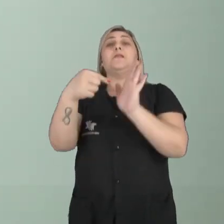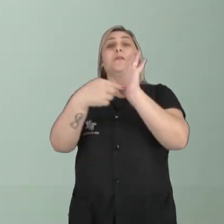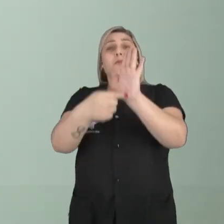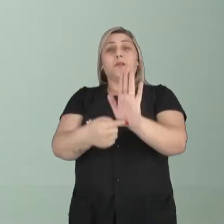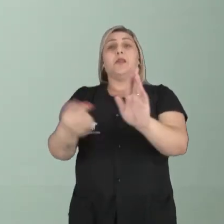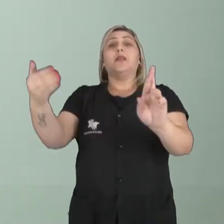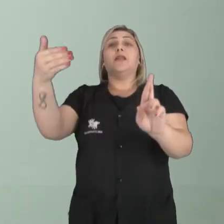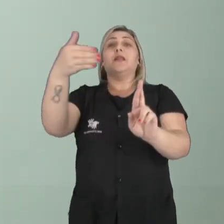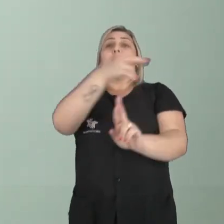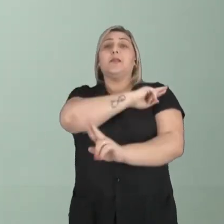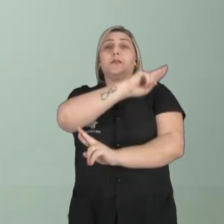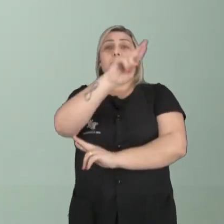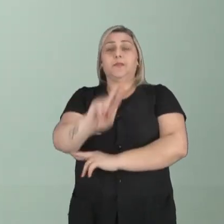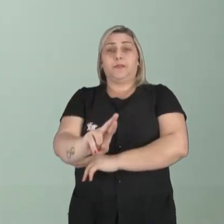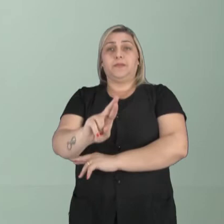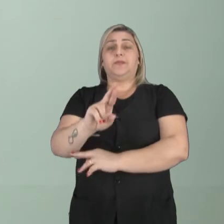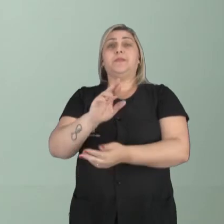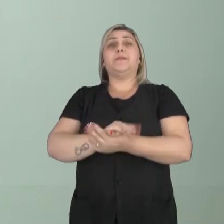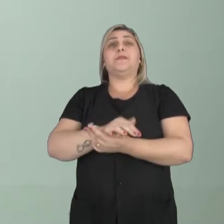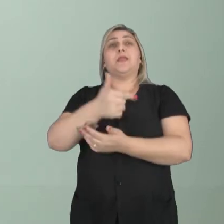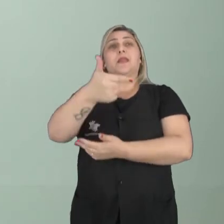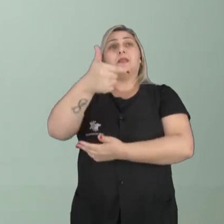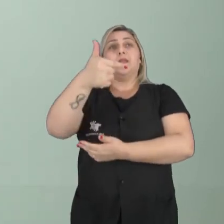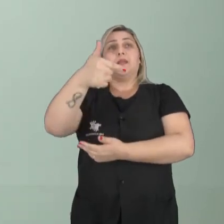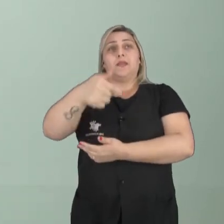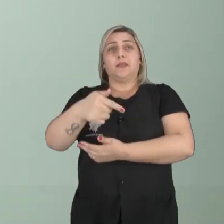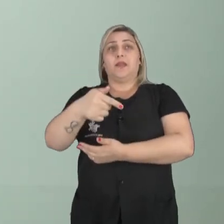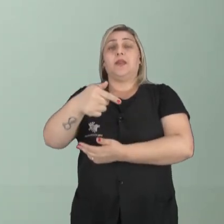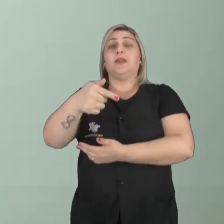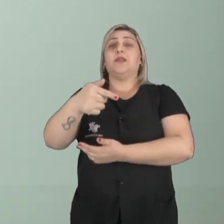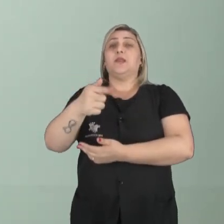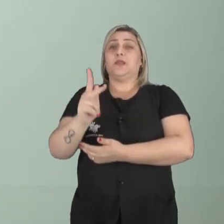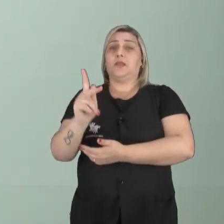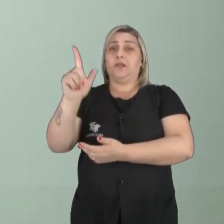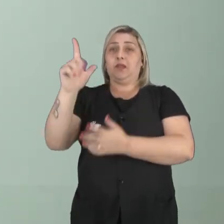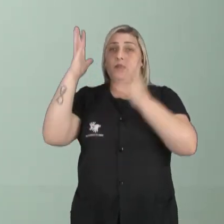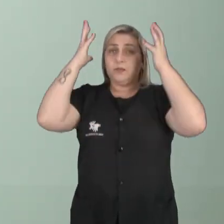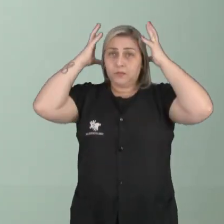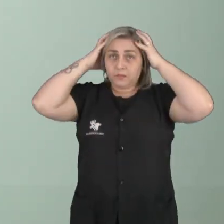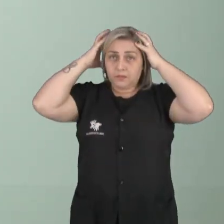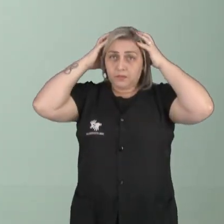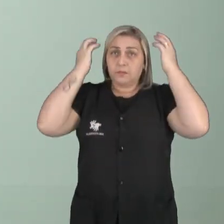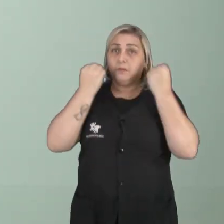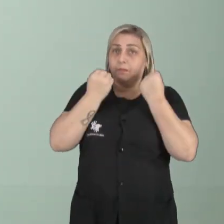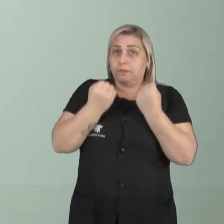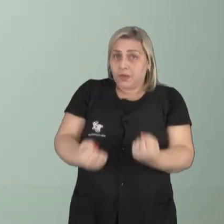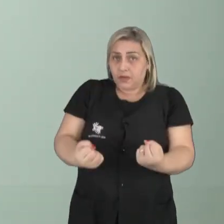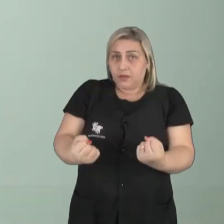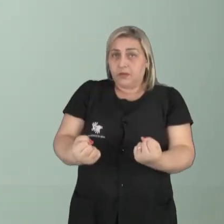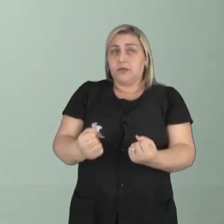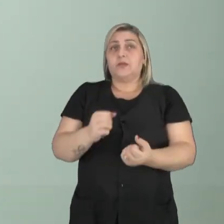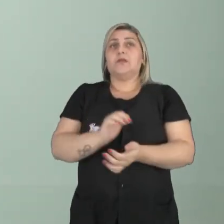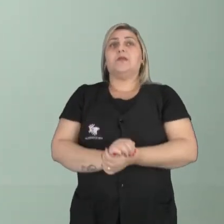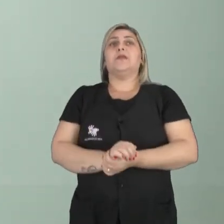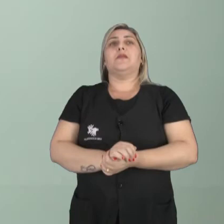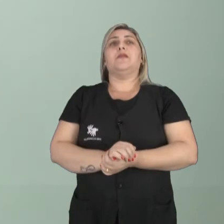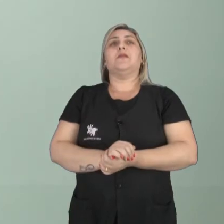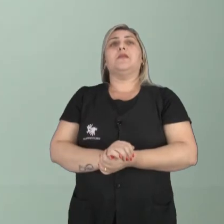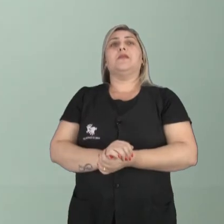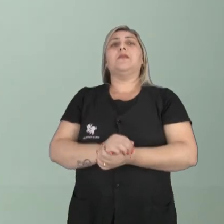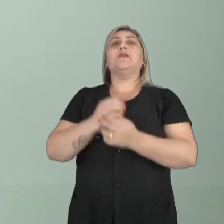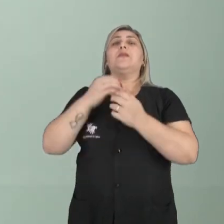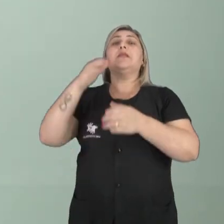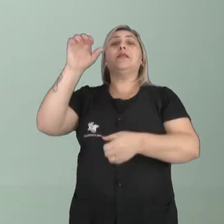dizer que representa o equivalente a 27 quilos que a cabeça, o peso dela passa a exercer no